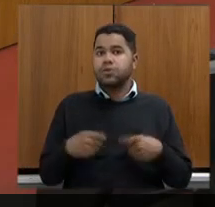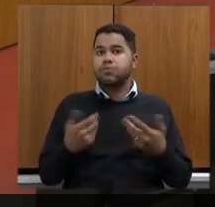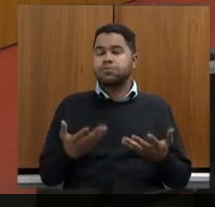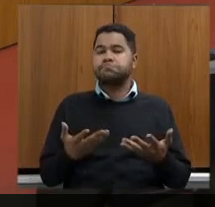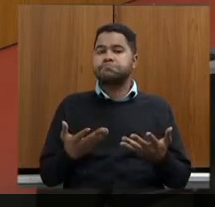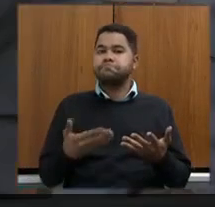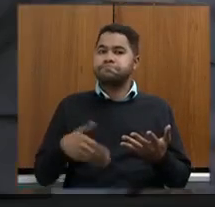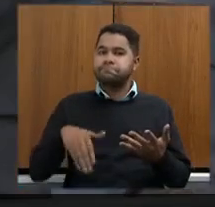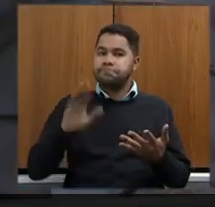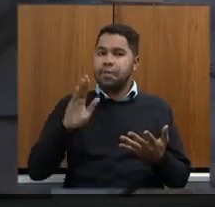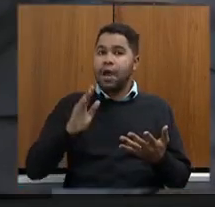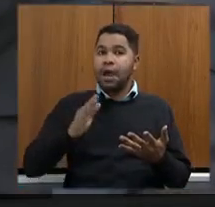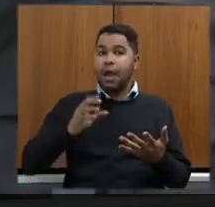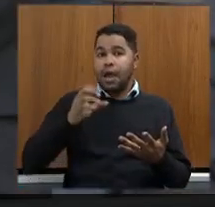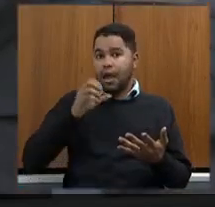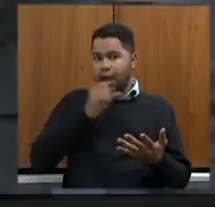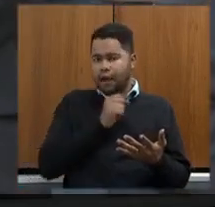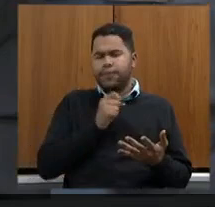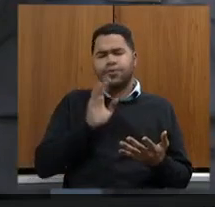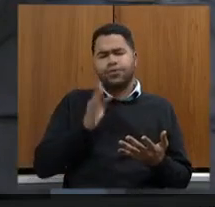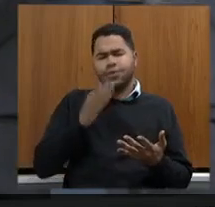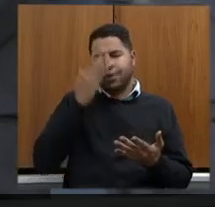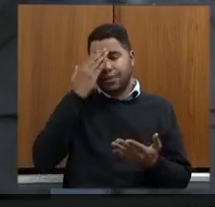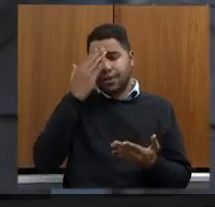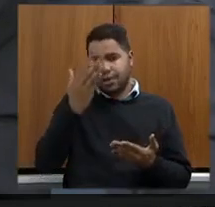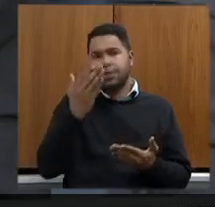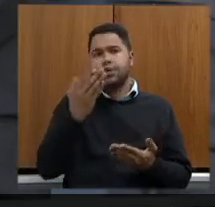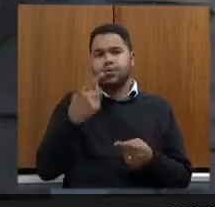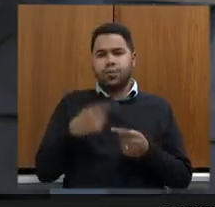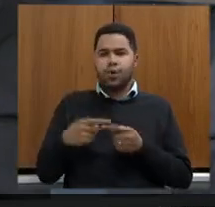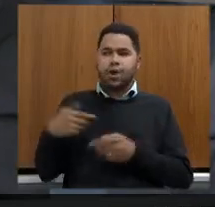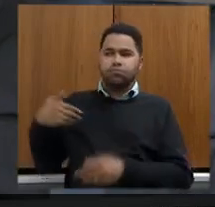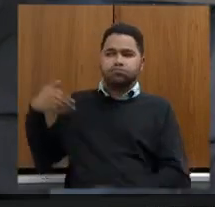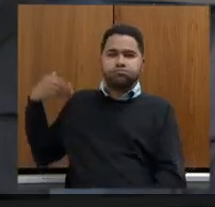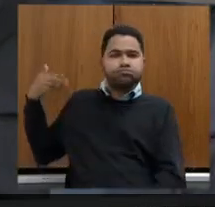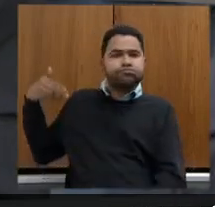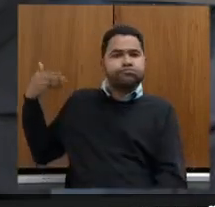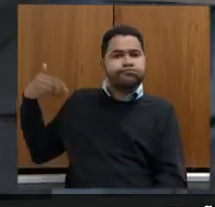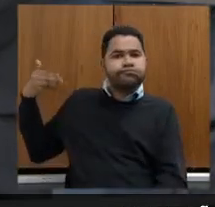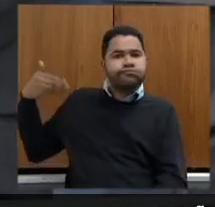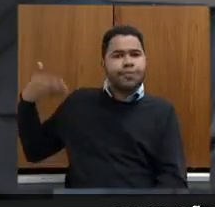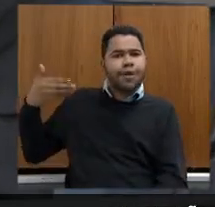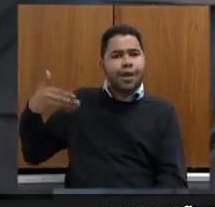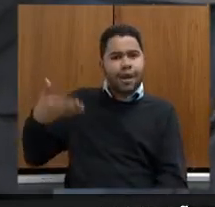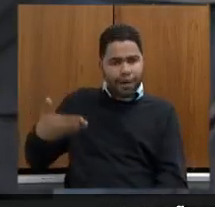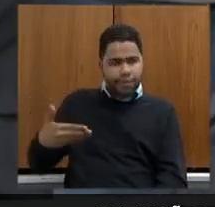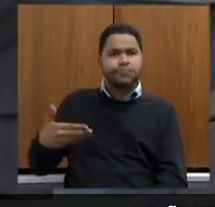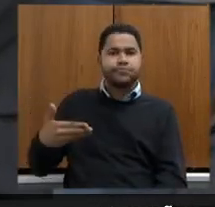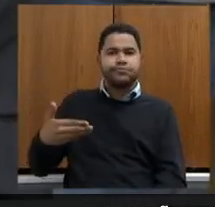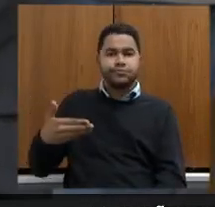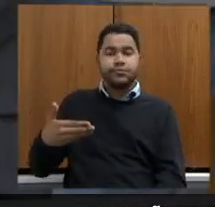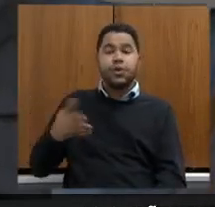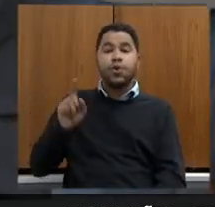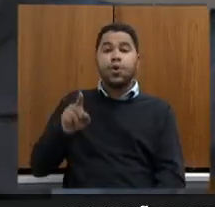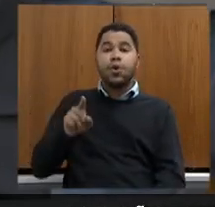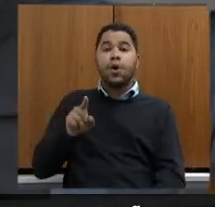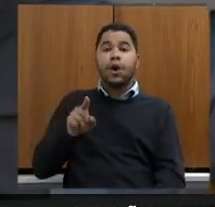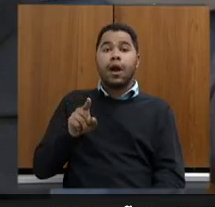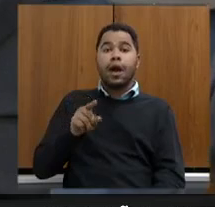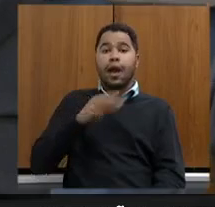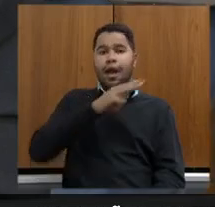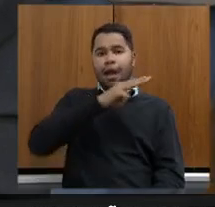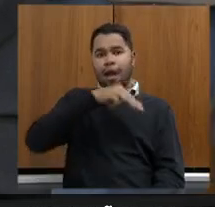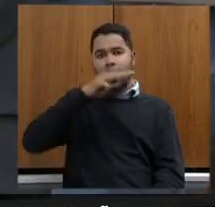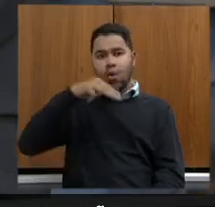forma ainda mais ágil mas eu já agradeço porque isso já vem acontecendo está startado a Universidade Estadual